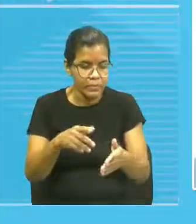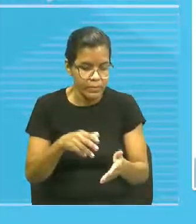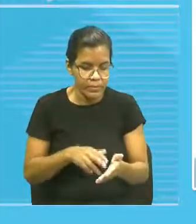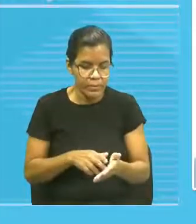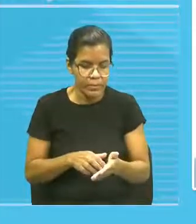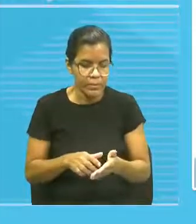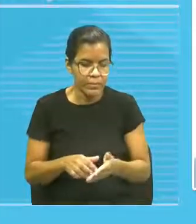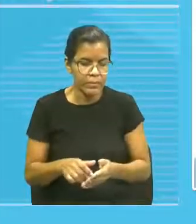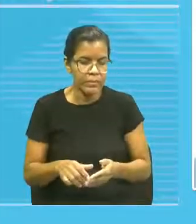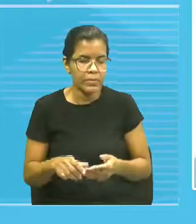Voleibol: